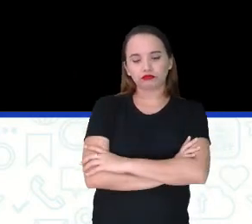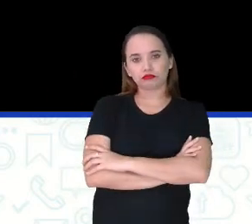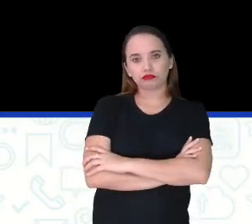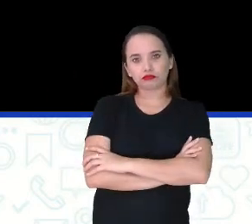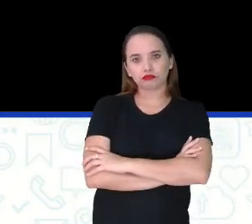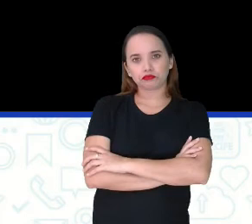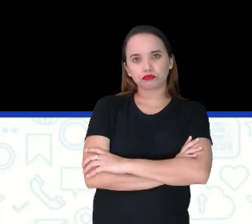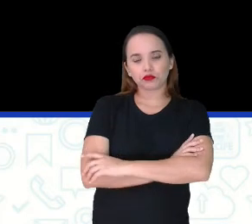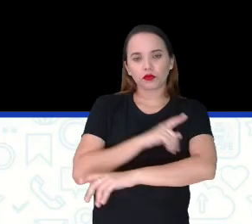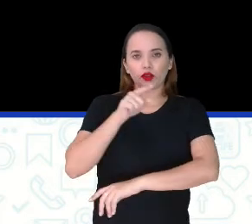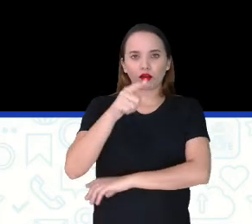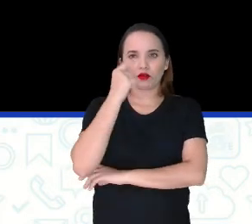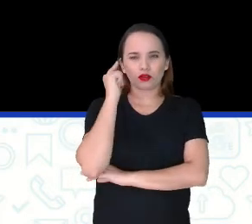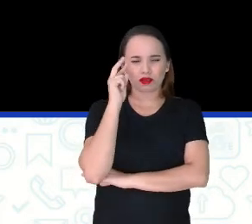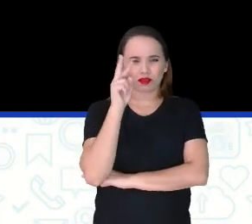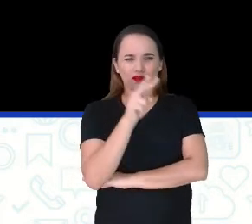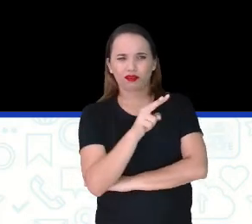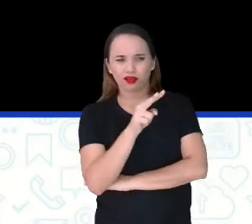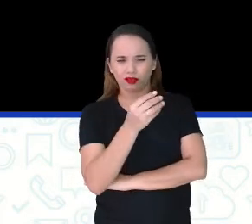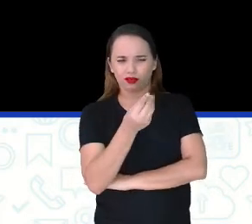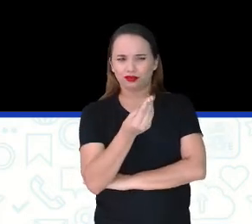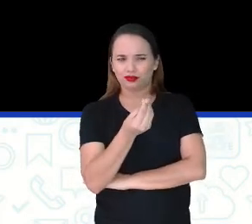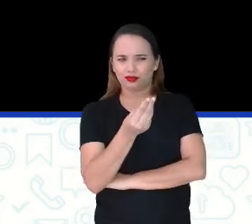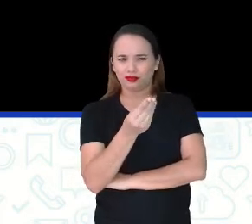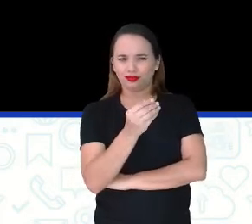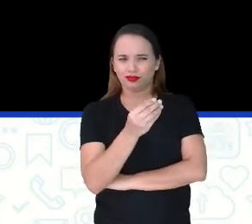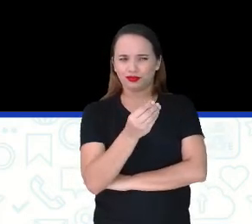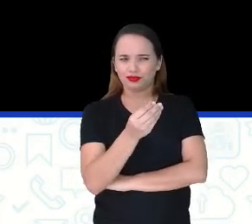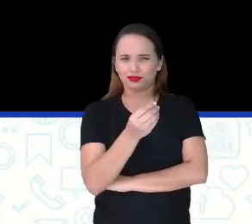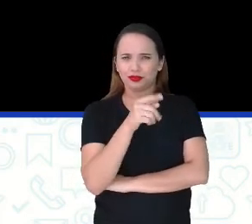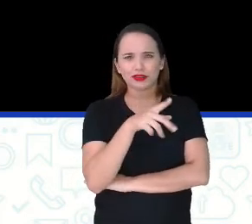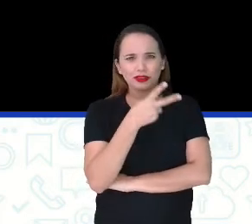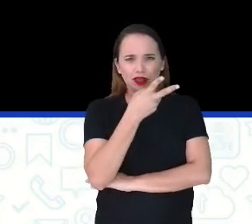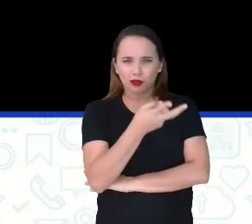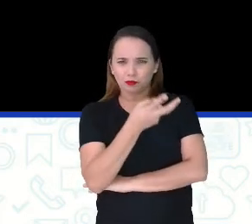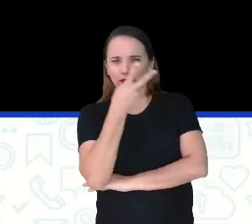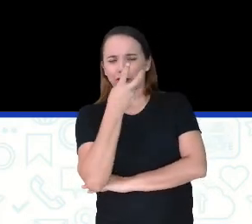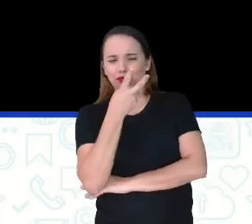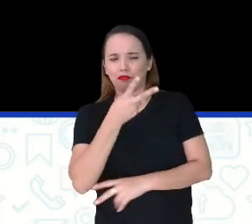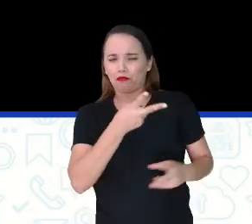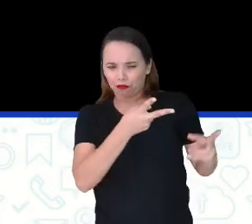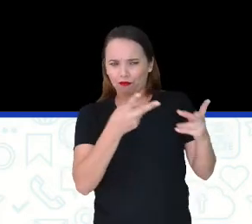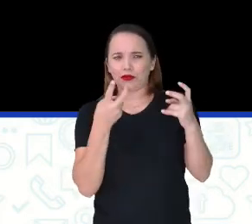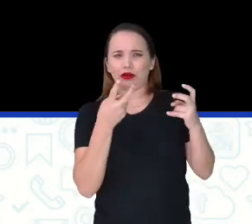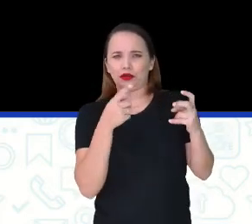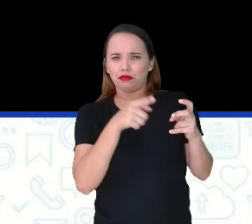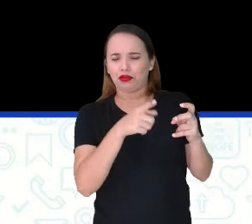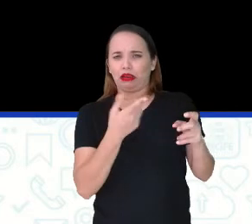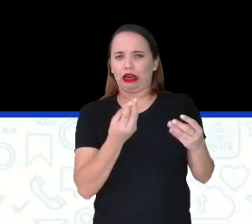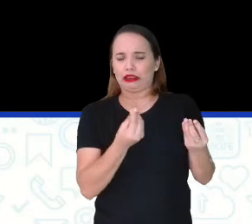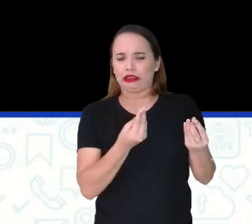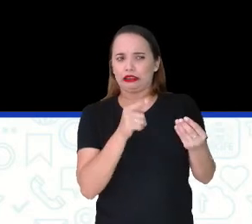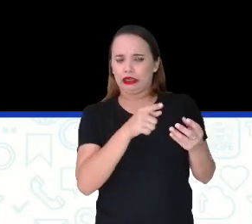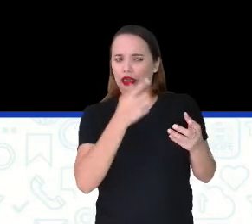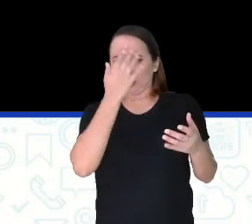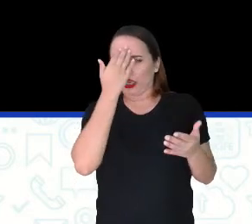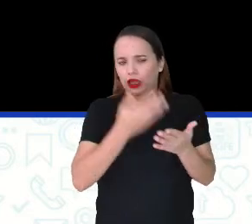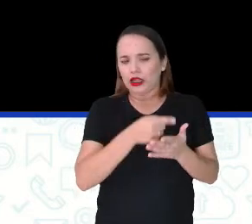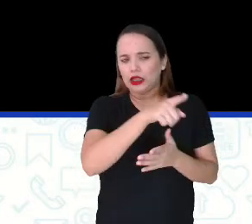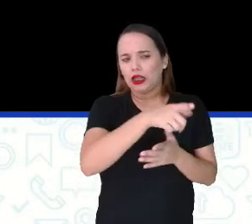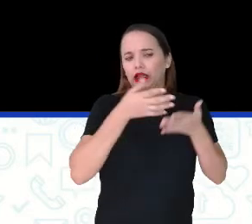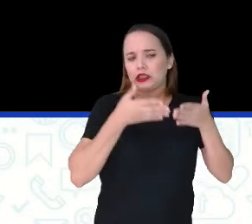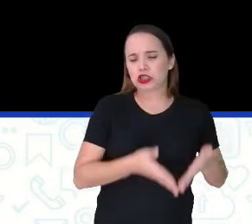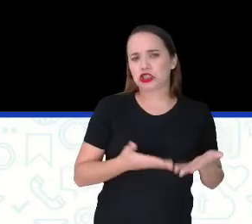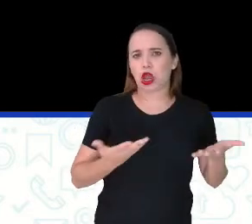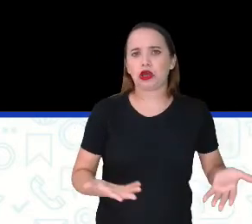que, pô, o que é que essa pessoa está fazendo? O que é que essa pessoa está achando? Né? Então, ela está ali meio que emburrada, digamos assim. Você já